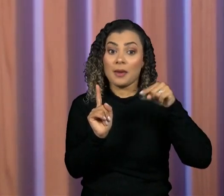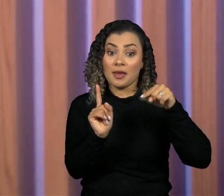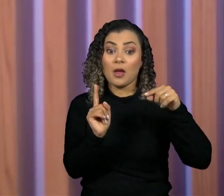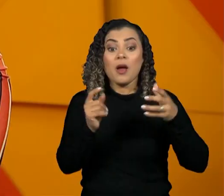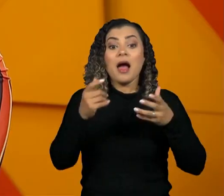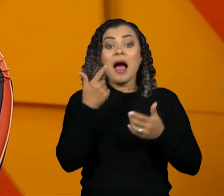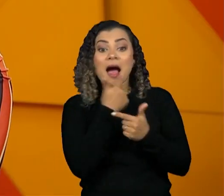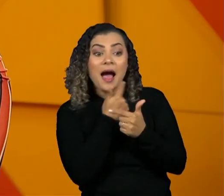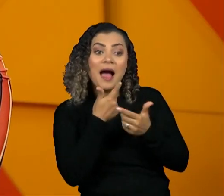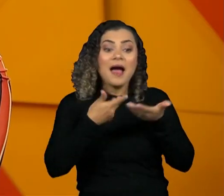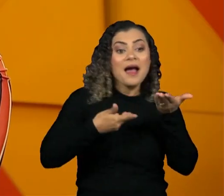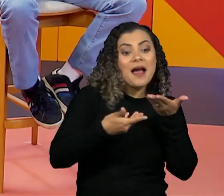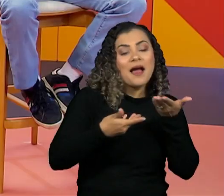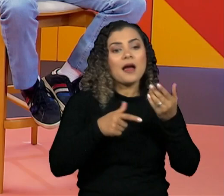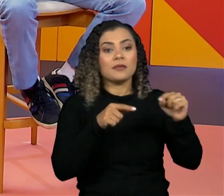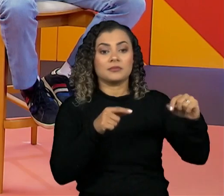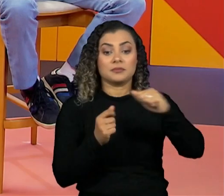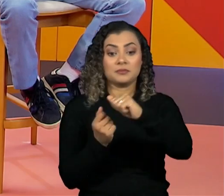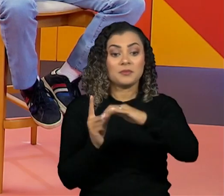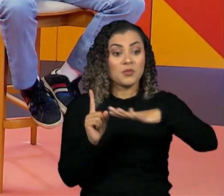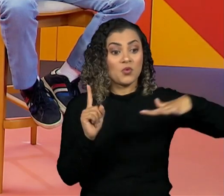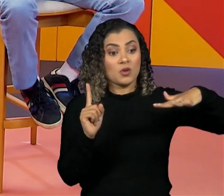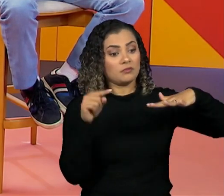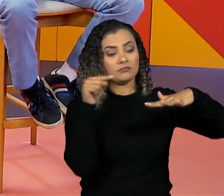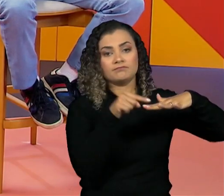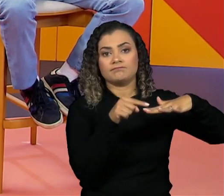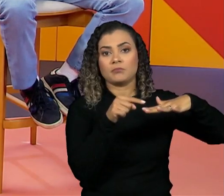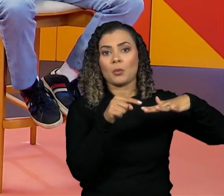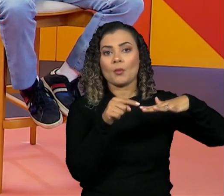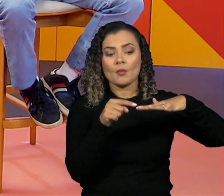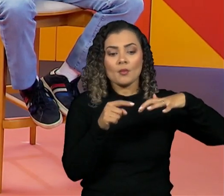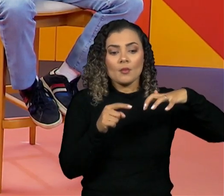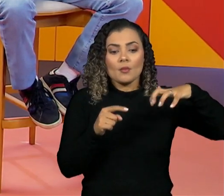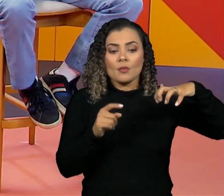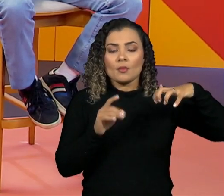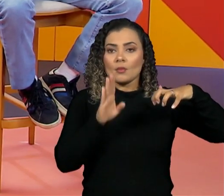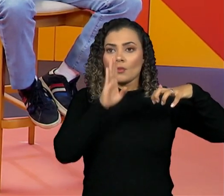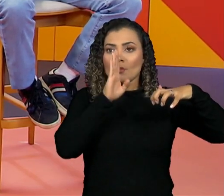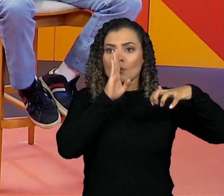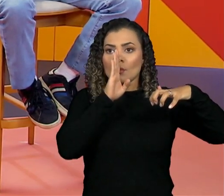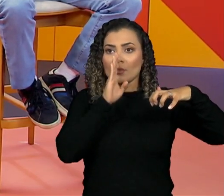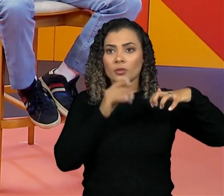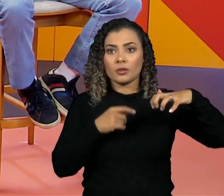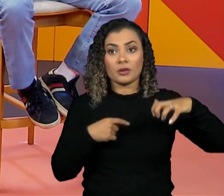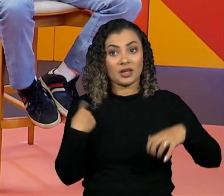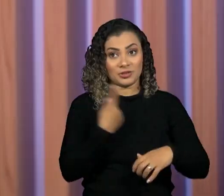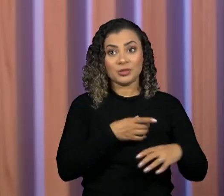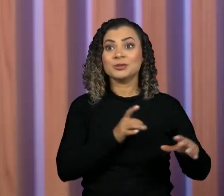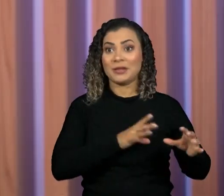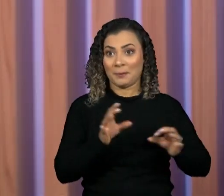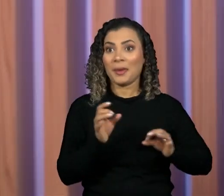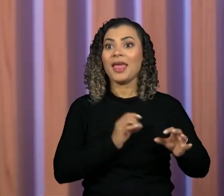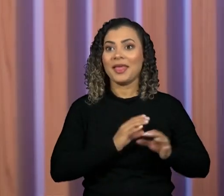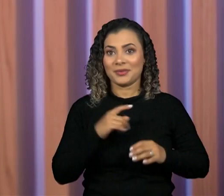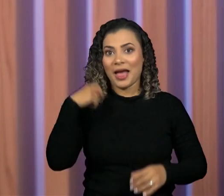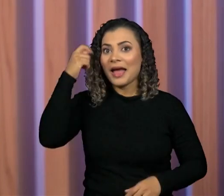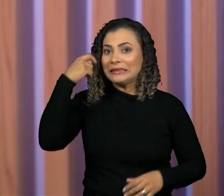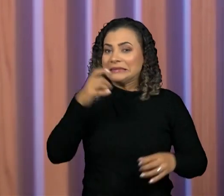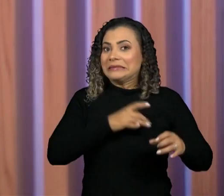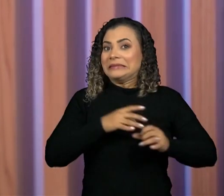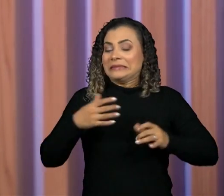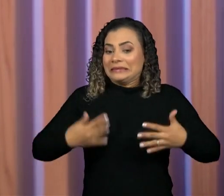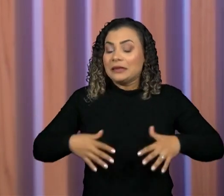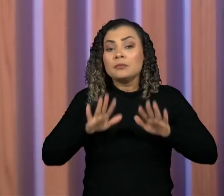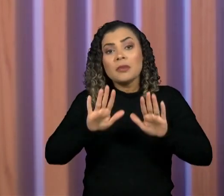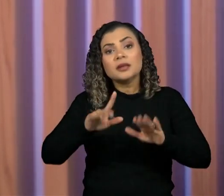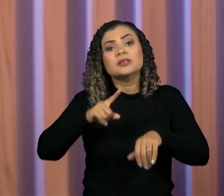E quando não responde? Então, isso é um buraco enorme que todo humorista tem medo desse lugar. Mas, com o